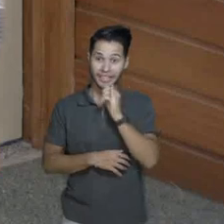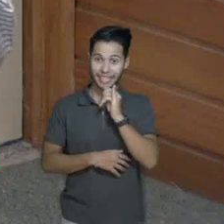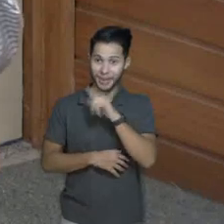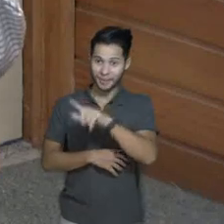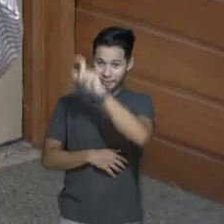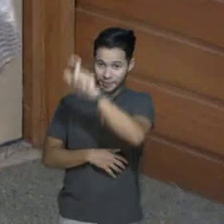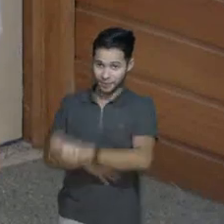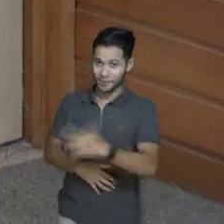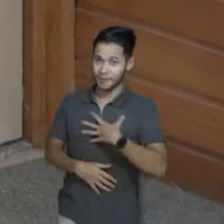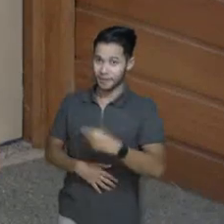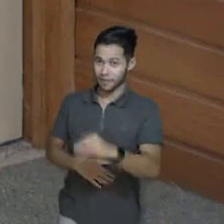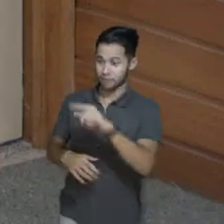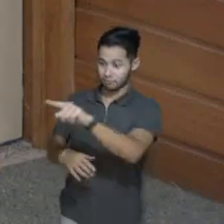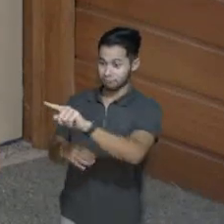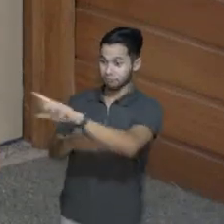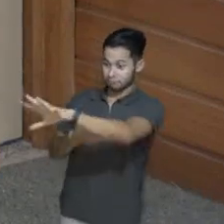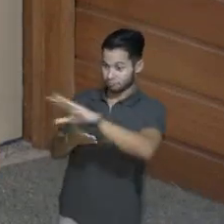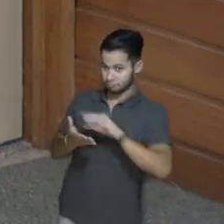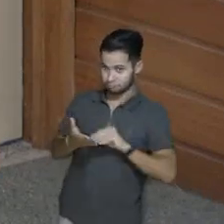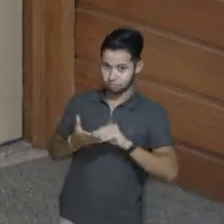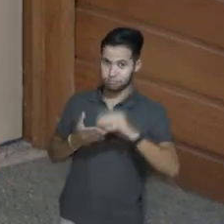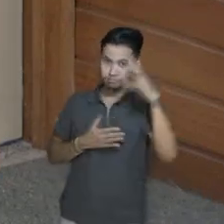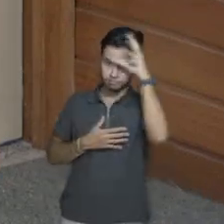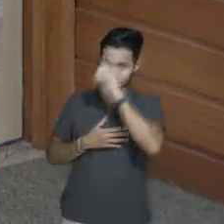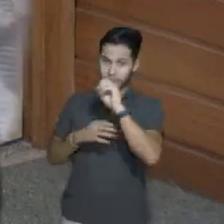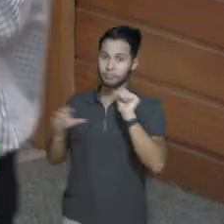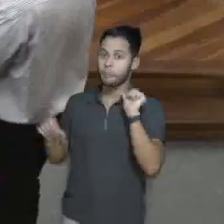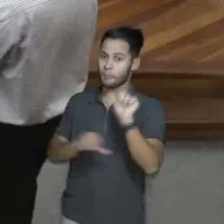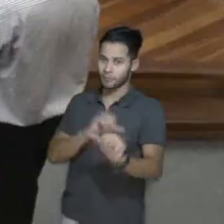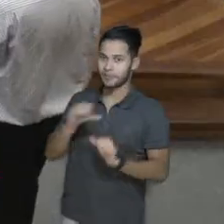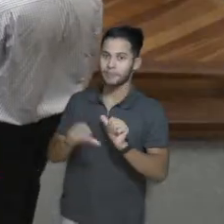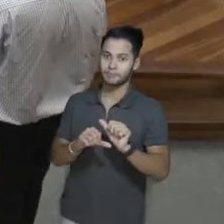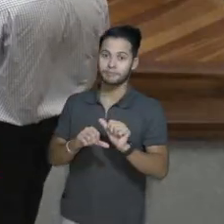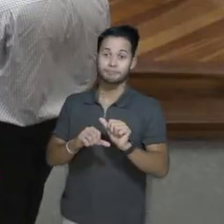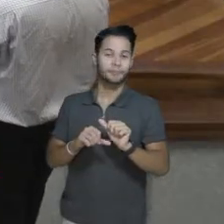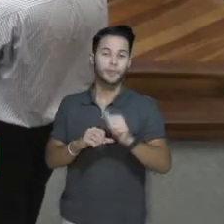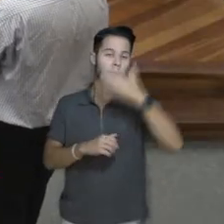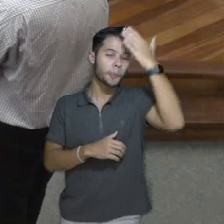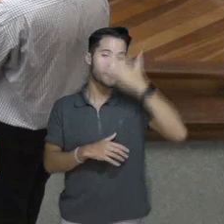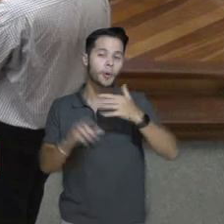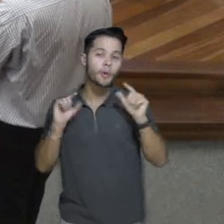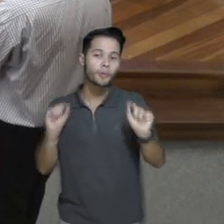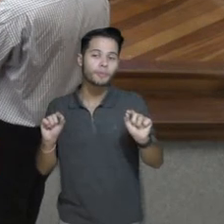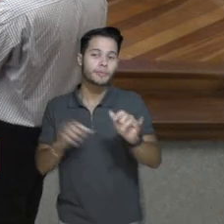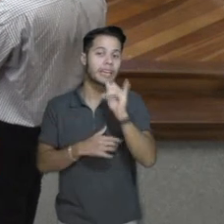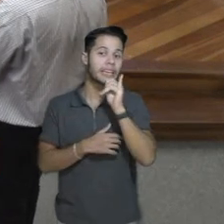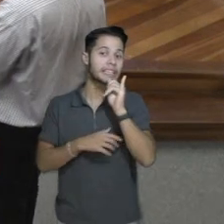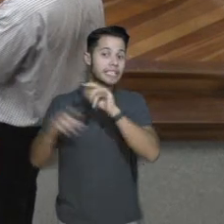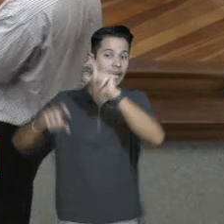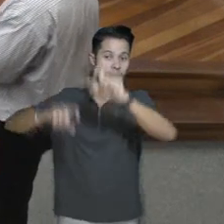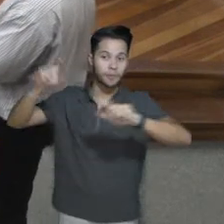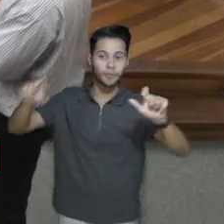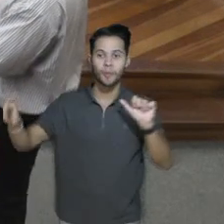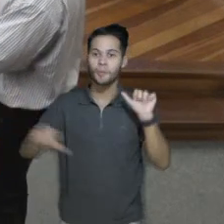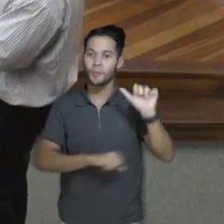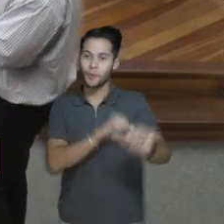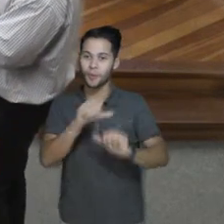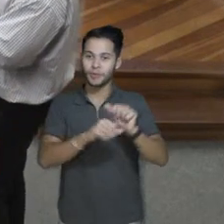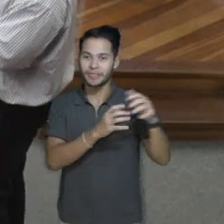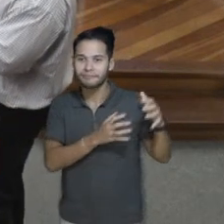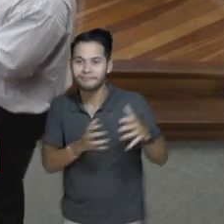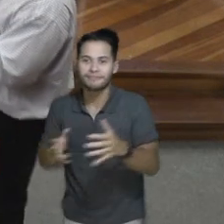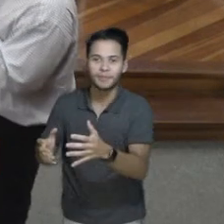os exemplos transformam e e conduzem Multidões né a nossa pedagogia é essa não é uma pedagogia